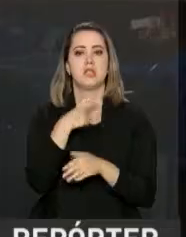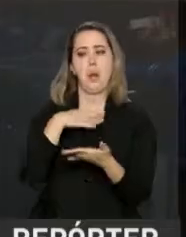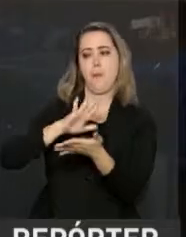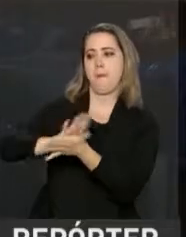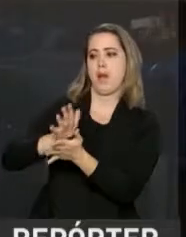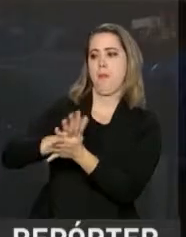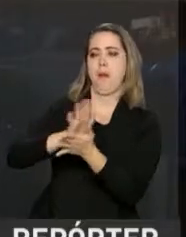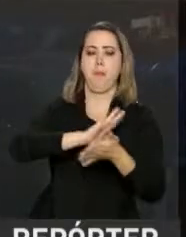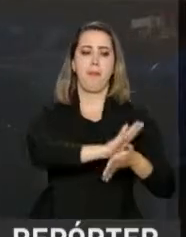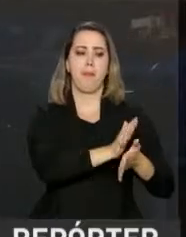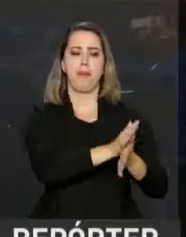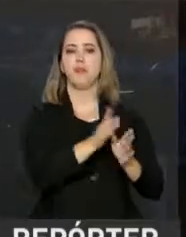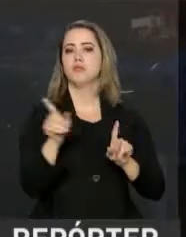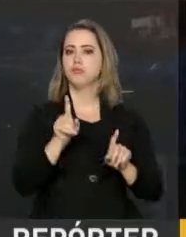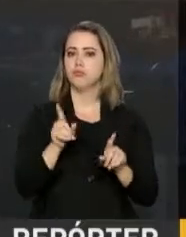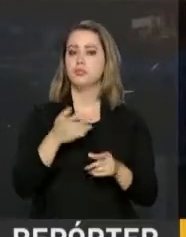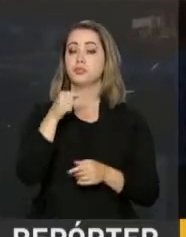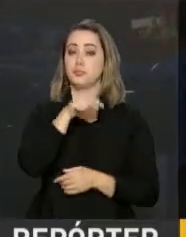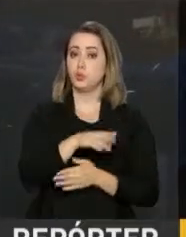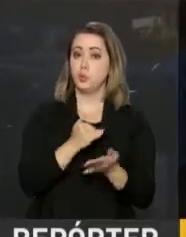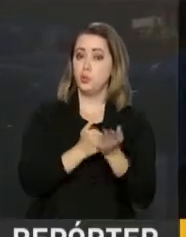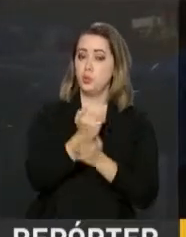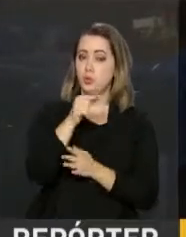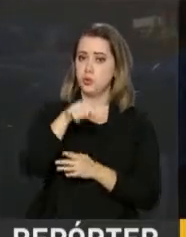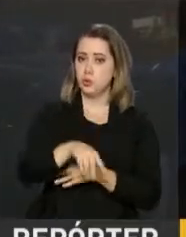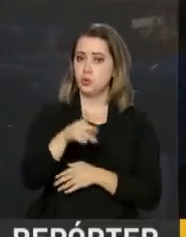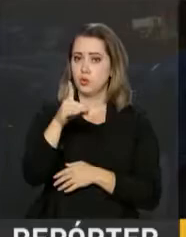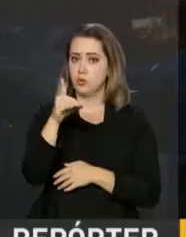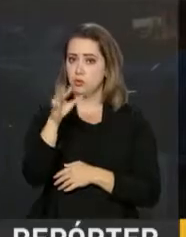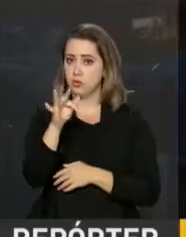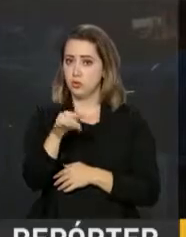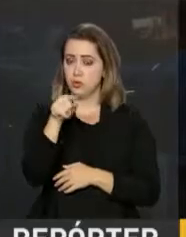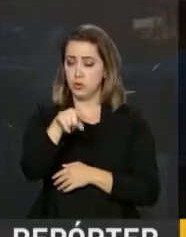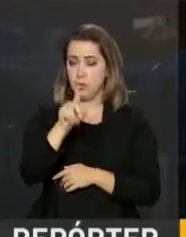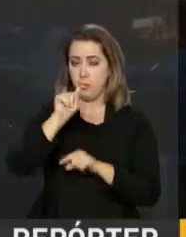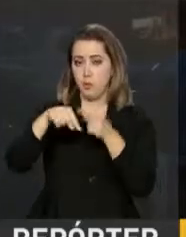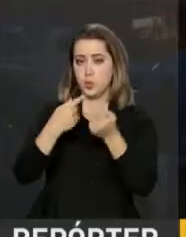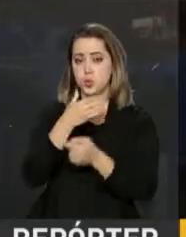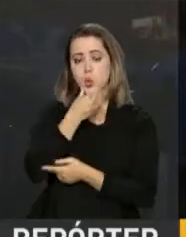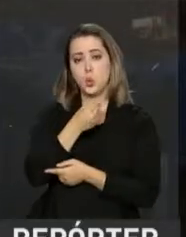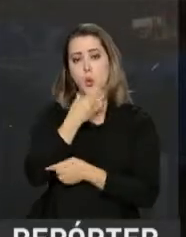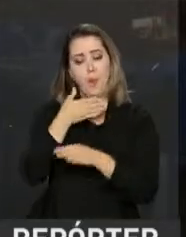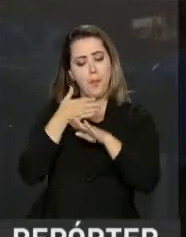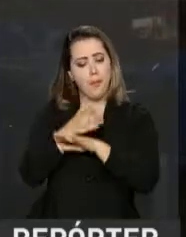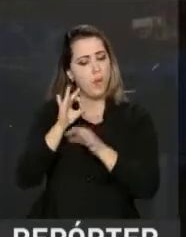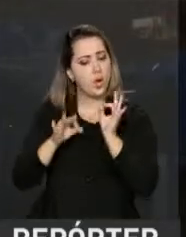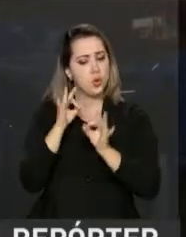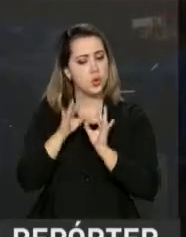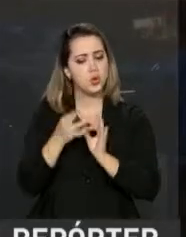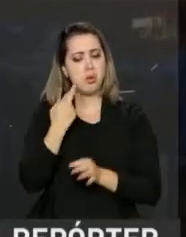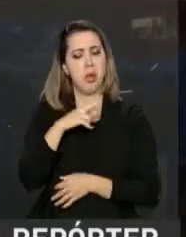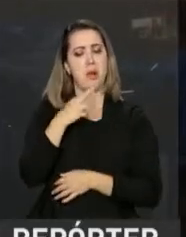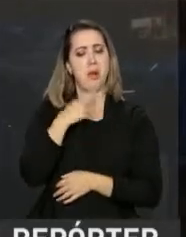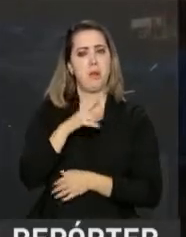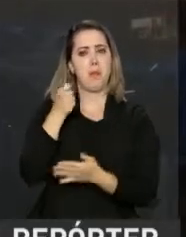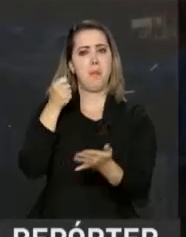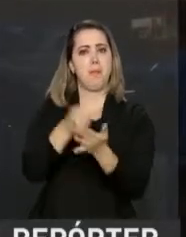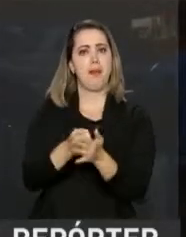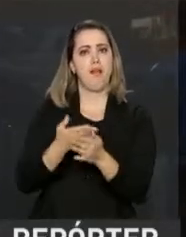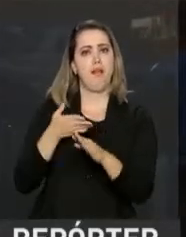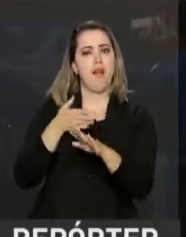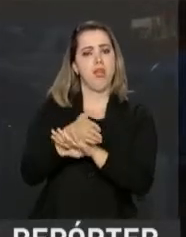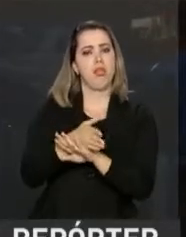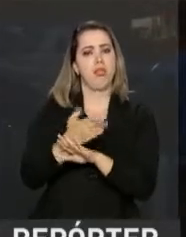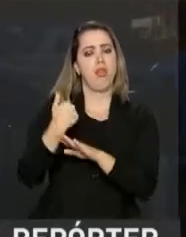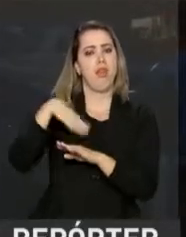né a polêmica começou aqui no distrito federal depois que o homem recorreu à justiça para reclamar de ter pago o ingresso mais caro